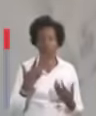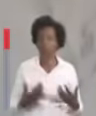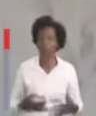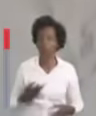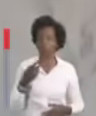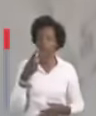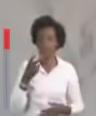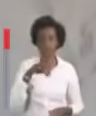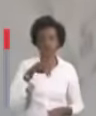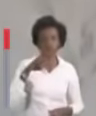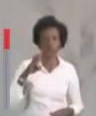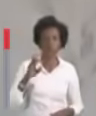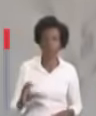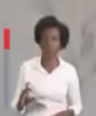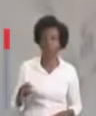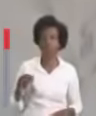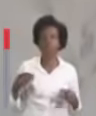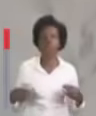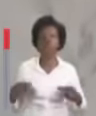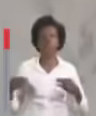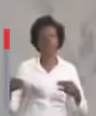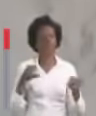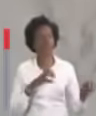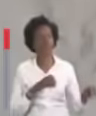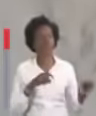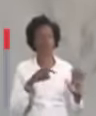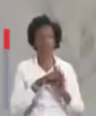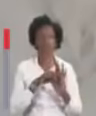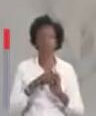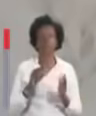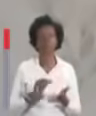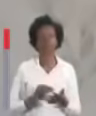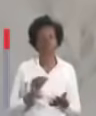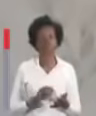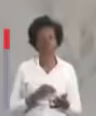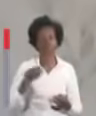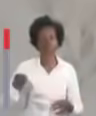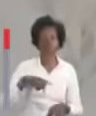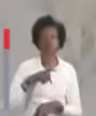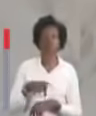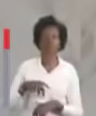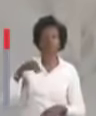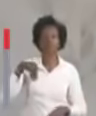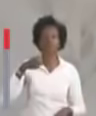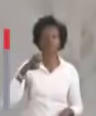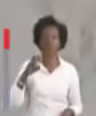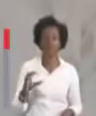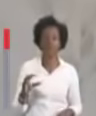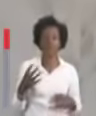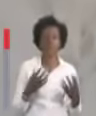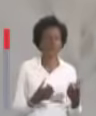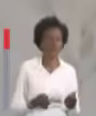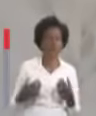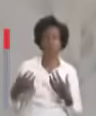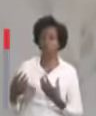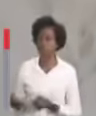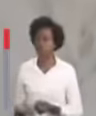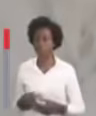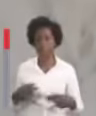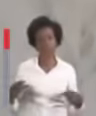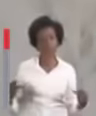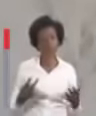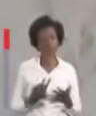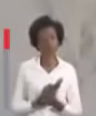aqui como é que o Ministério da Educação não fiscaliza nada nesse país Mac ele é complacente seu presidente